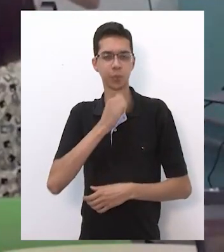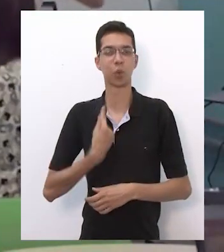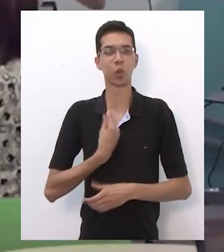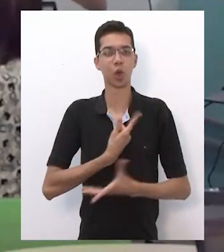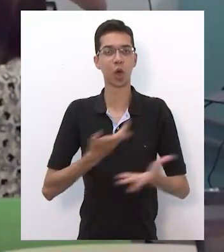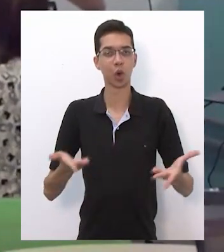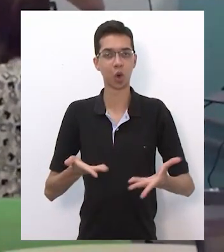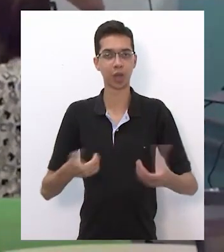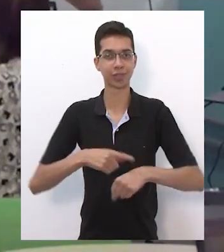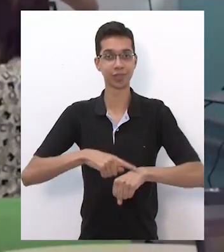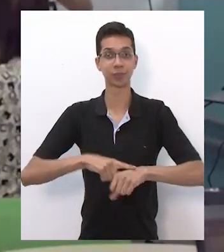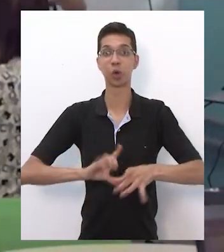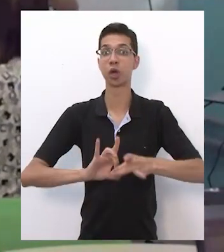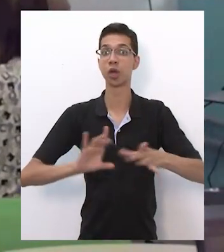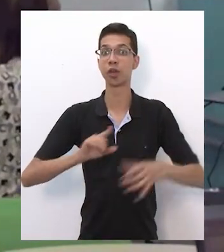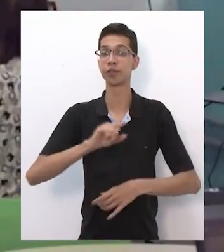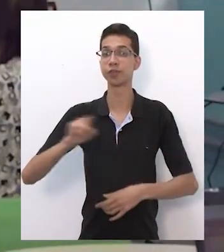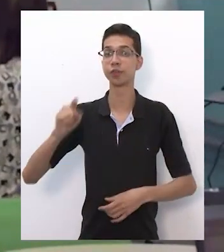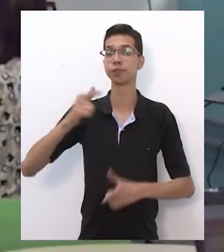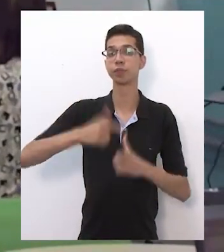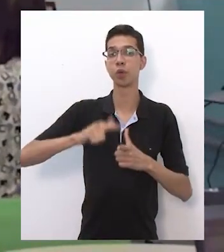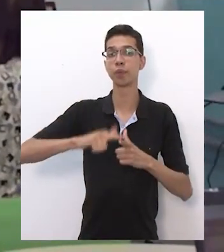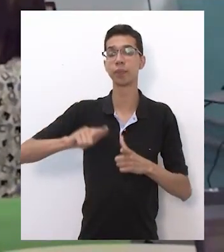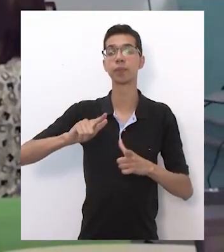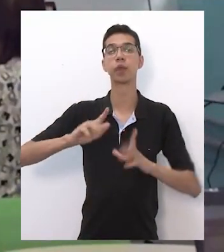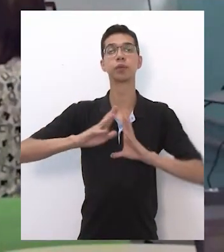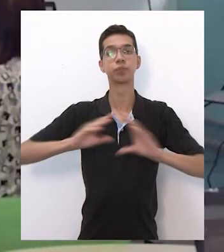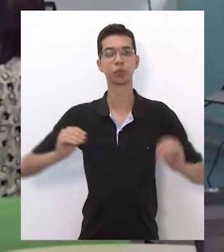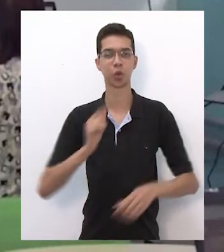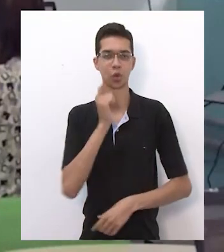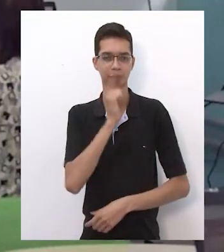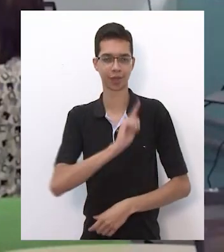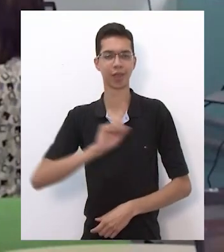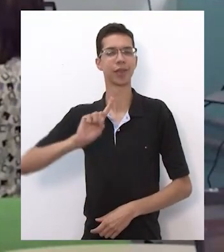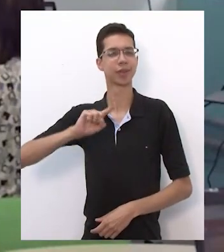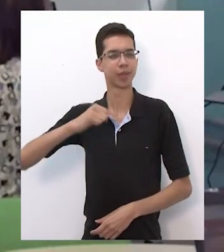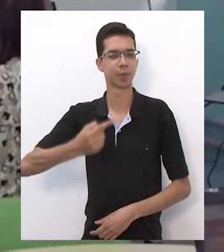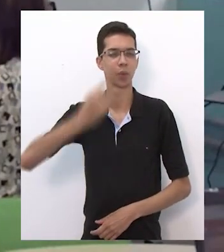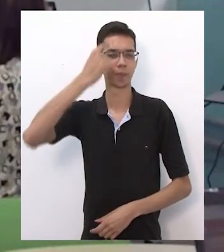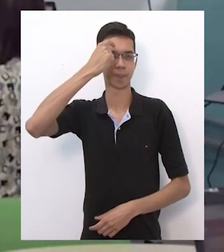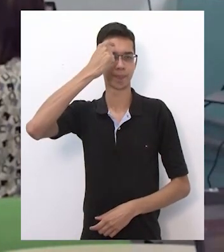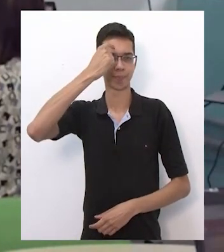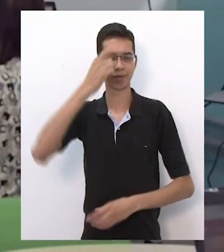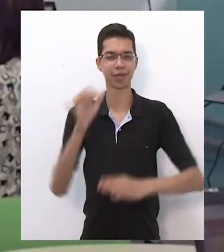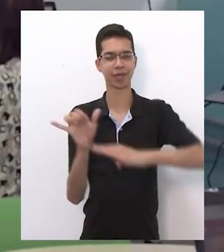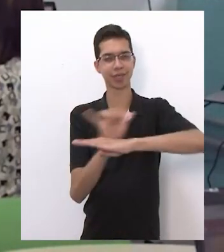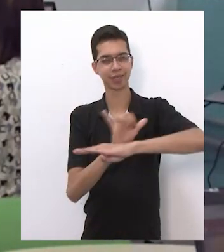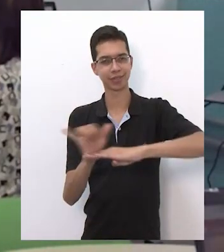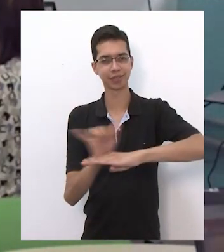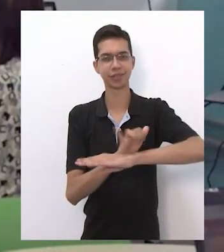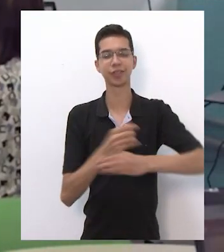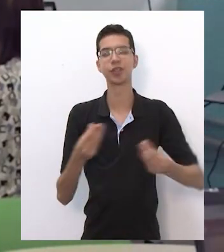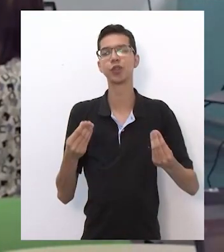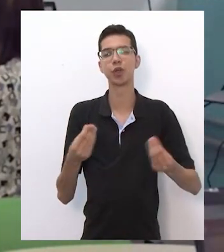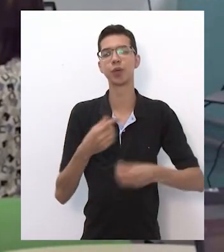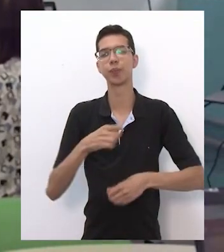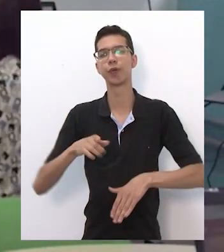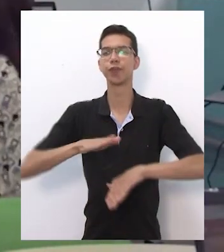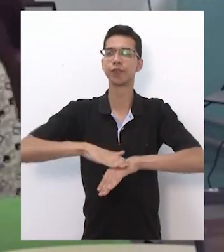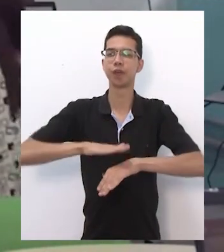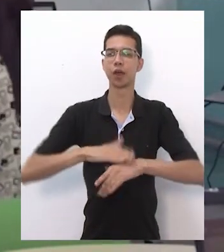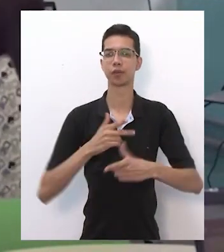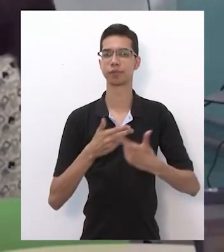momento, é livre, as soluções são livres. Depois a gente vai pensar, né, nas nossas possibilidades.